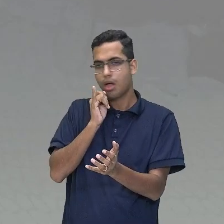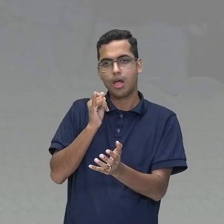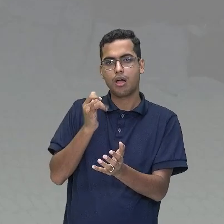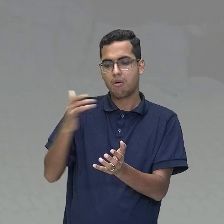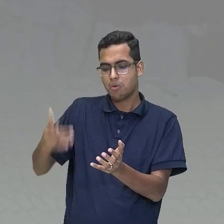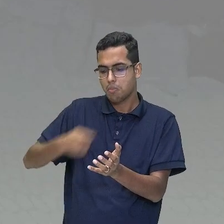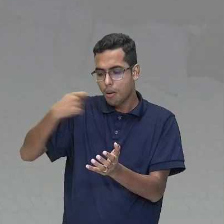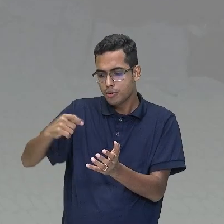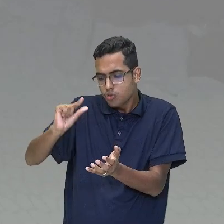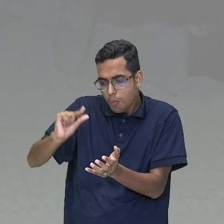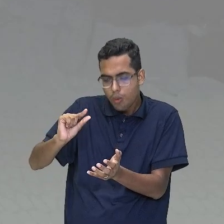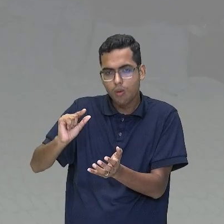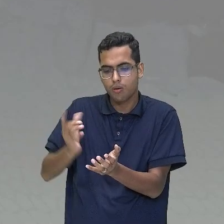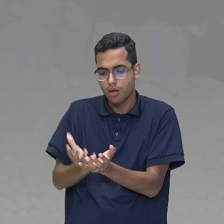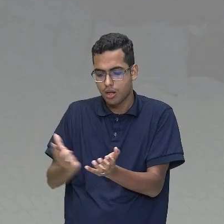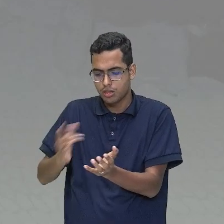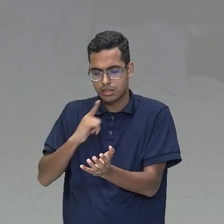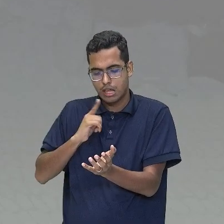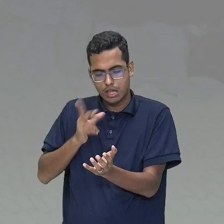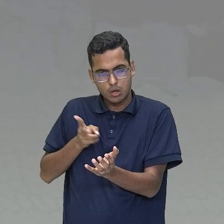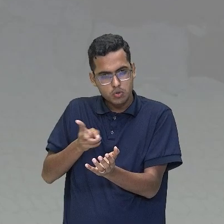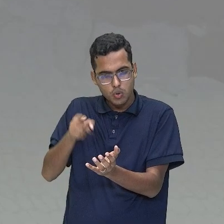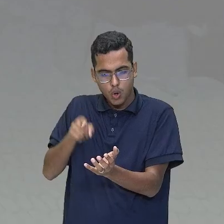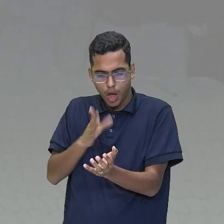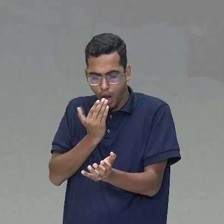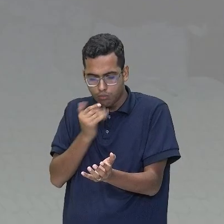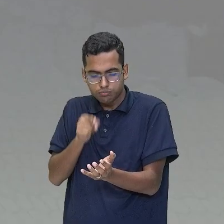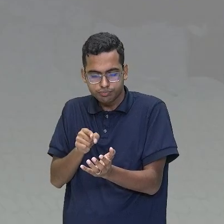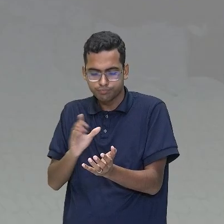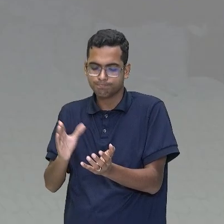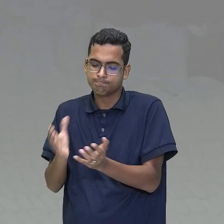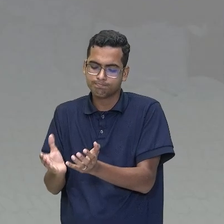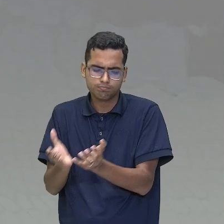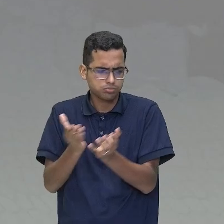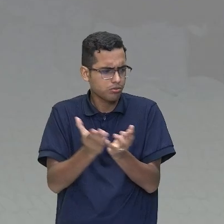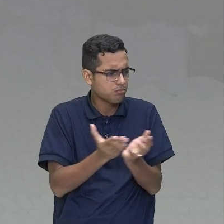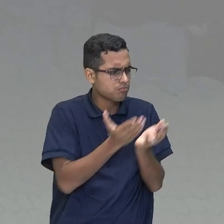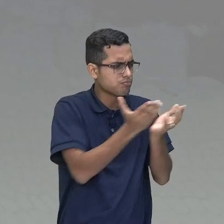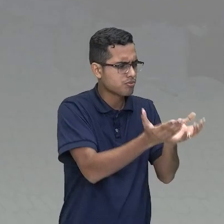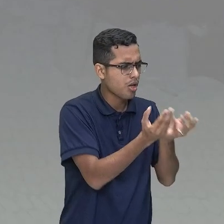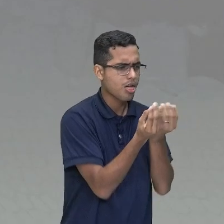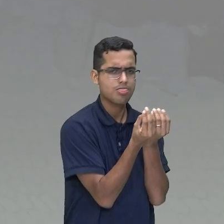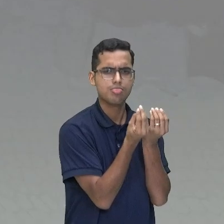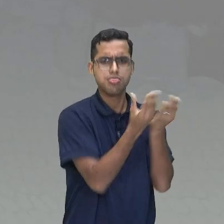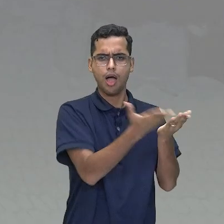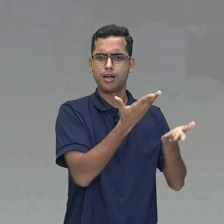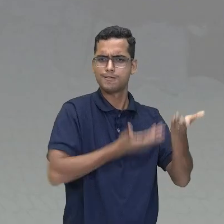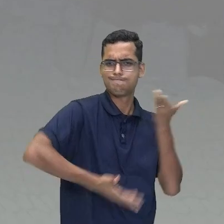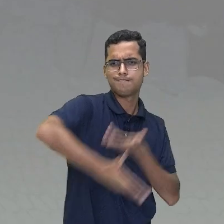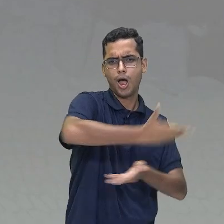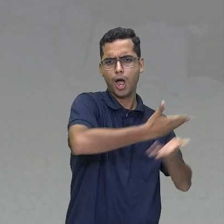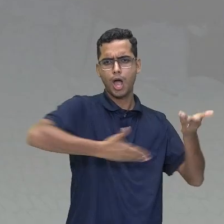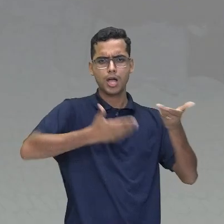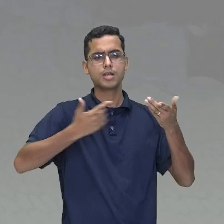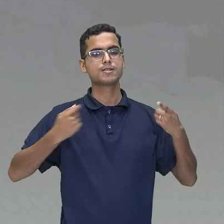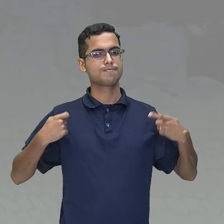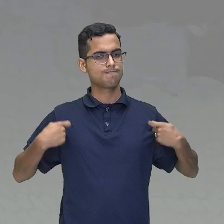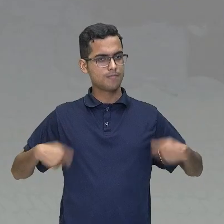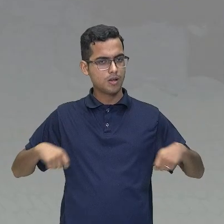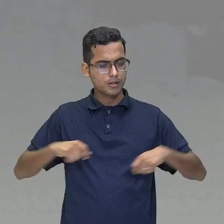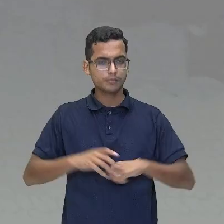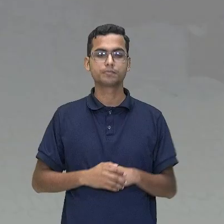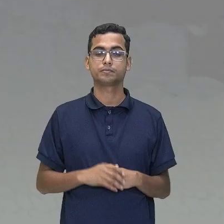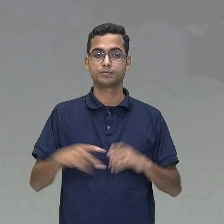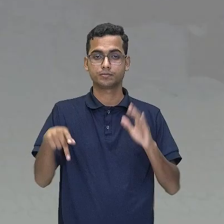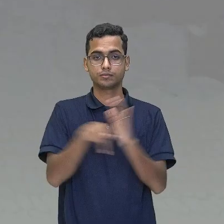né? É um escândalo a quantidade de comida que se desperdiça no mundo, tendo em vista ainda uma grande parcela